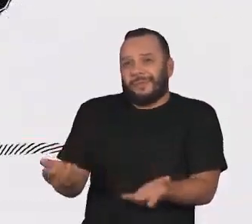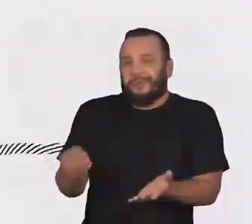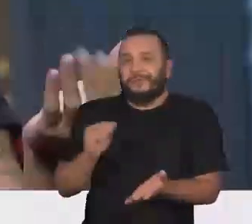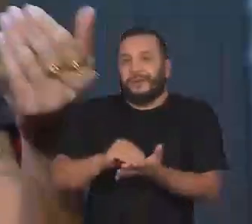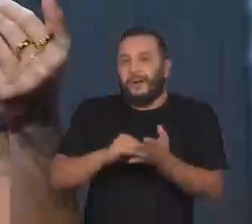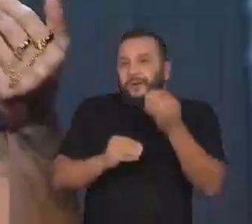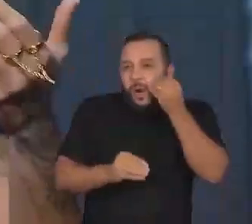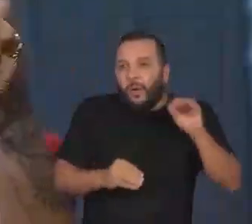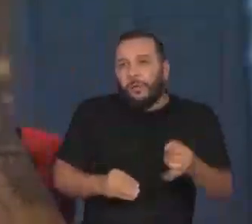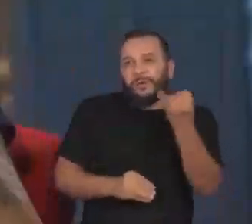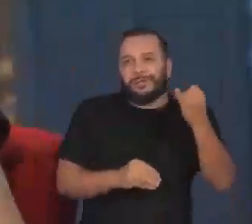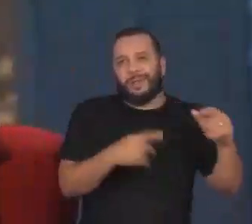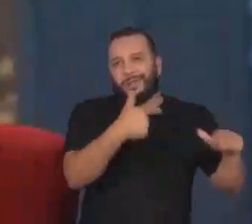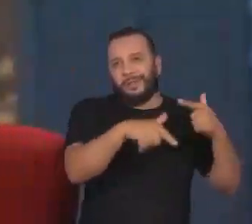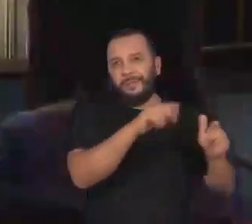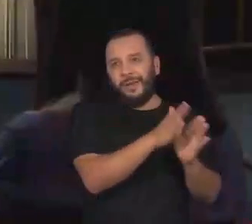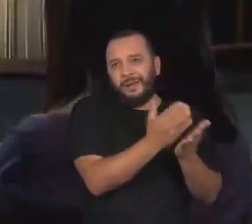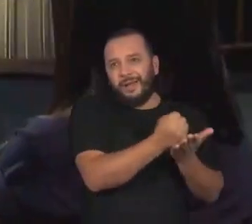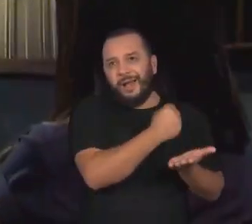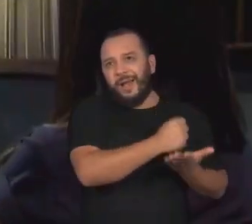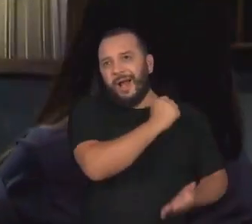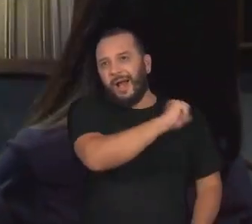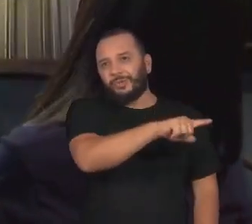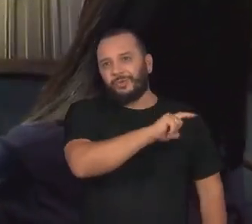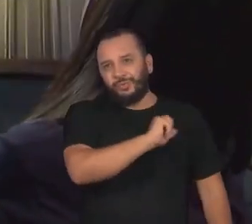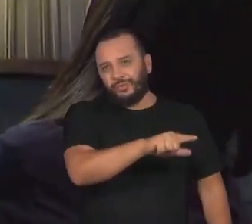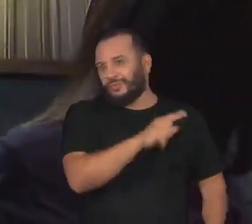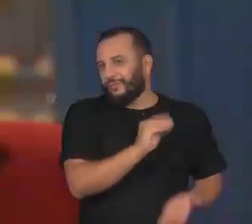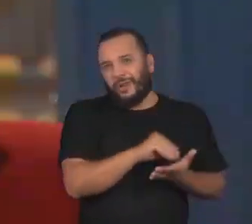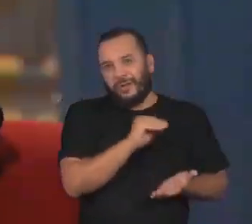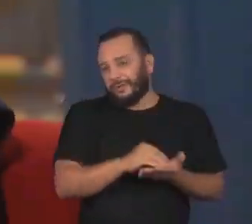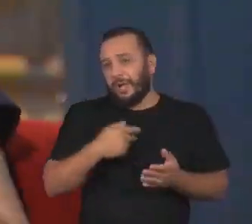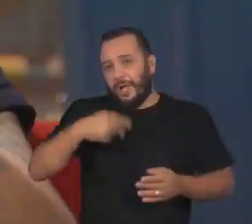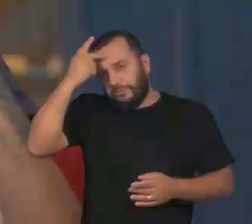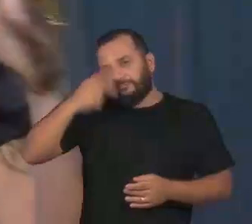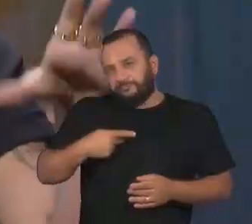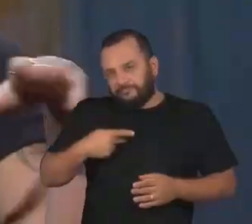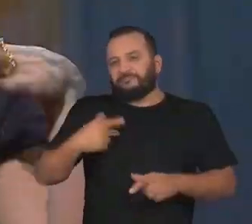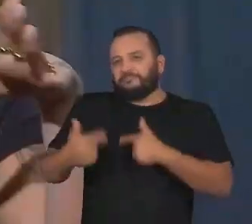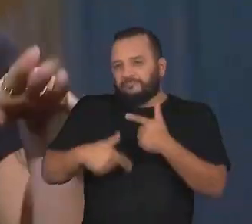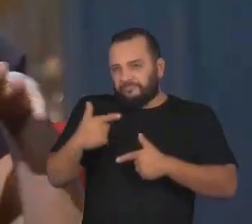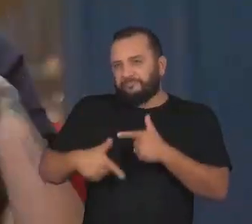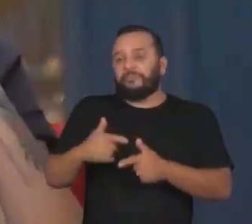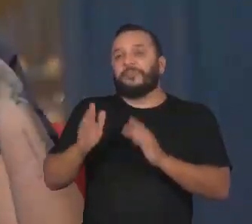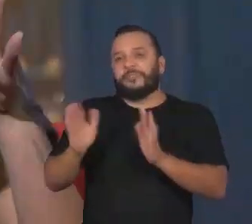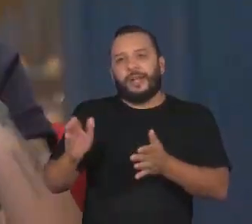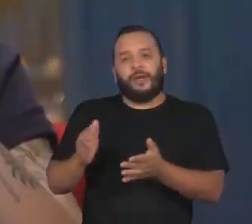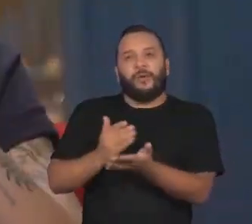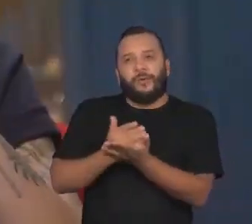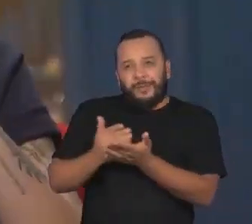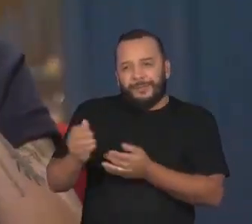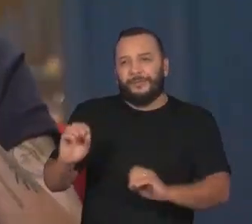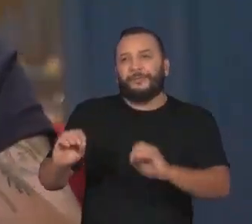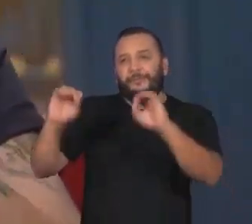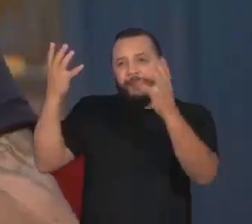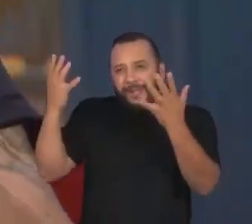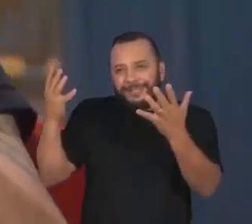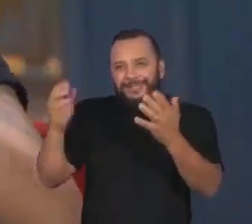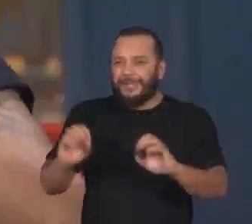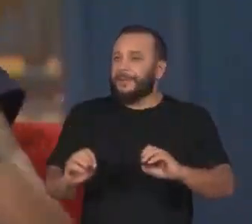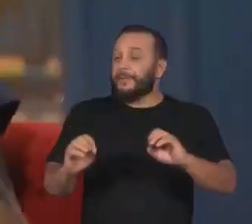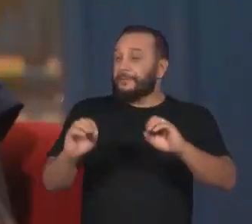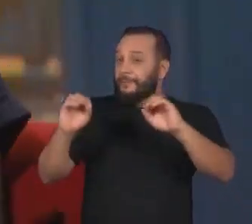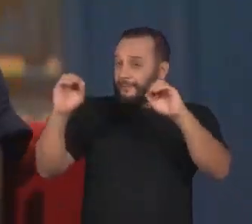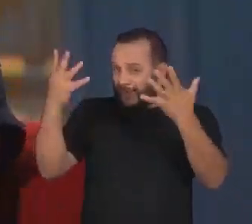de opção no mercado com a vida dela de trabalho então ela começou ali com um buffet né de festas começou a fazer as festas dela e